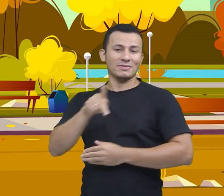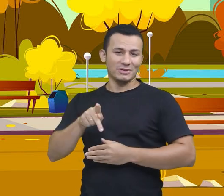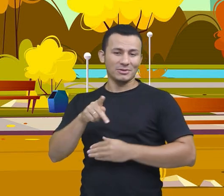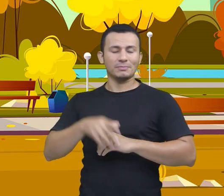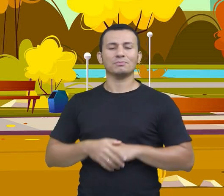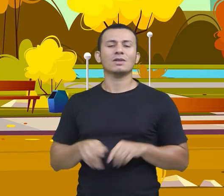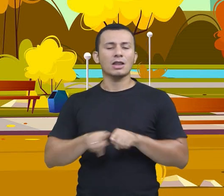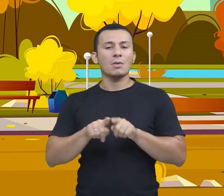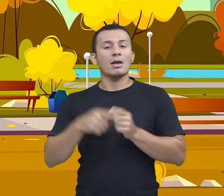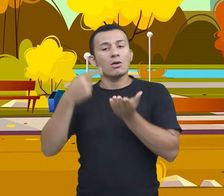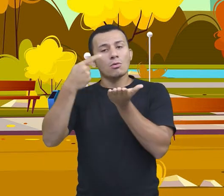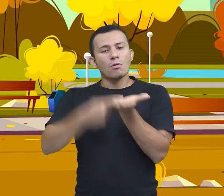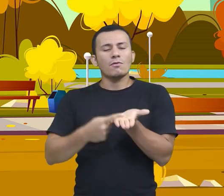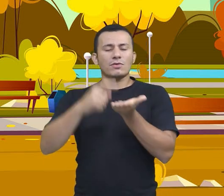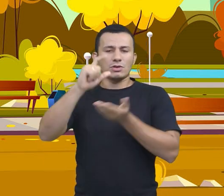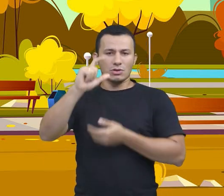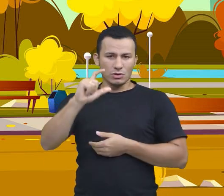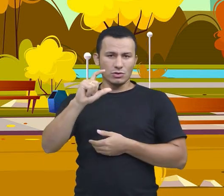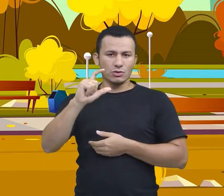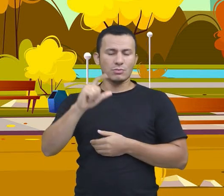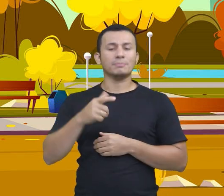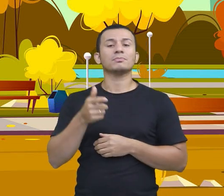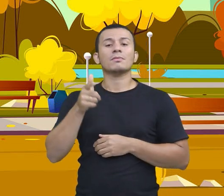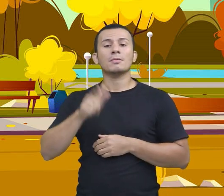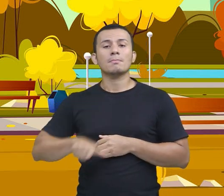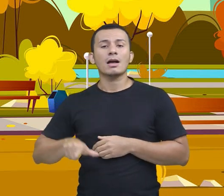convite, tem... que mais?